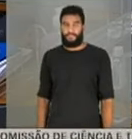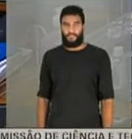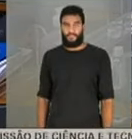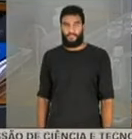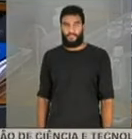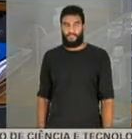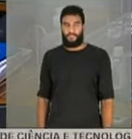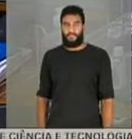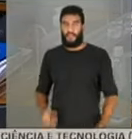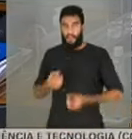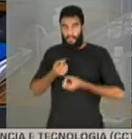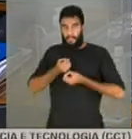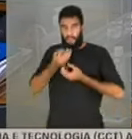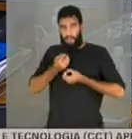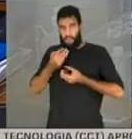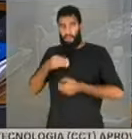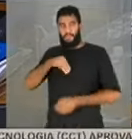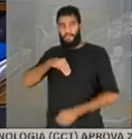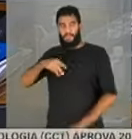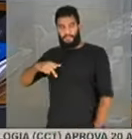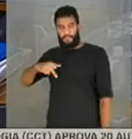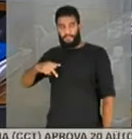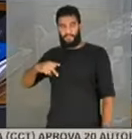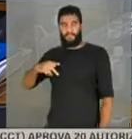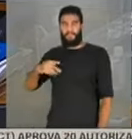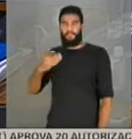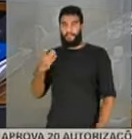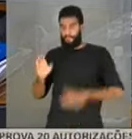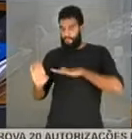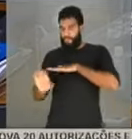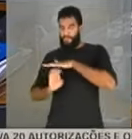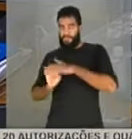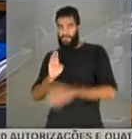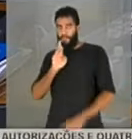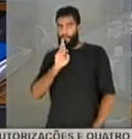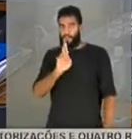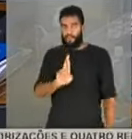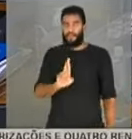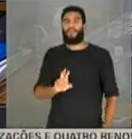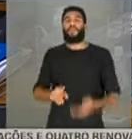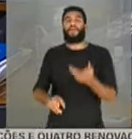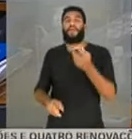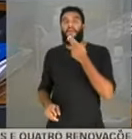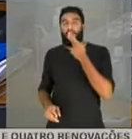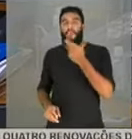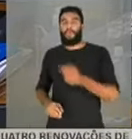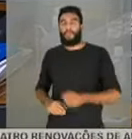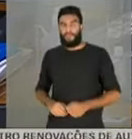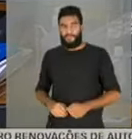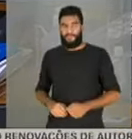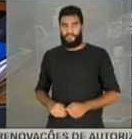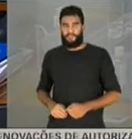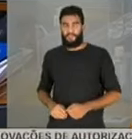em um depoimento do Ministério Público, que a vossa empresa responde, o senhor diz o seguinte,